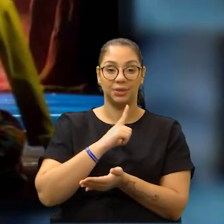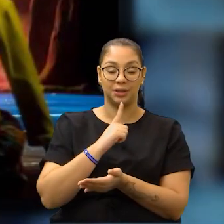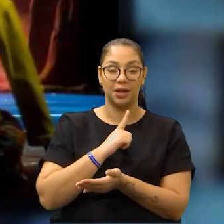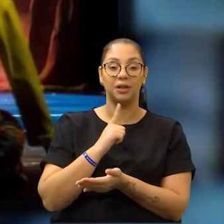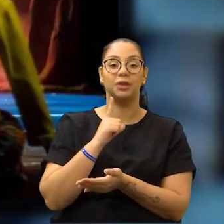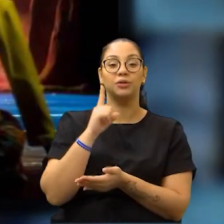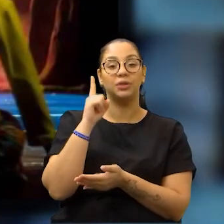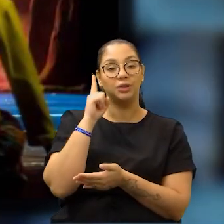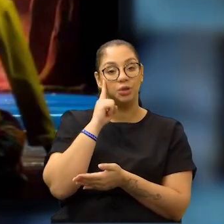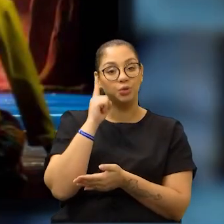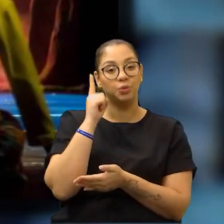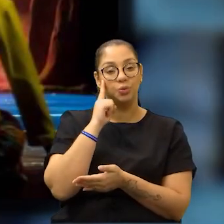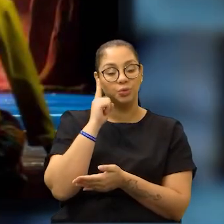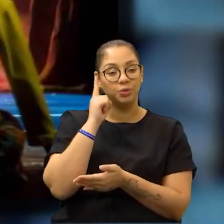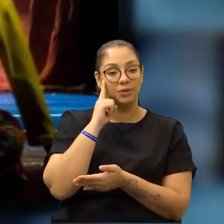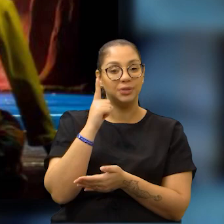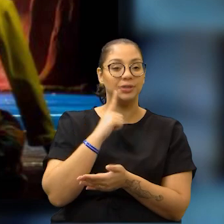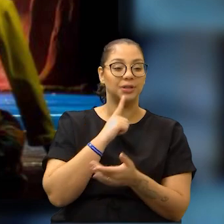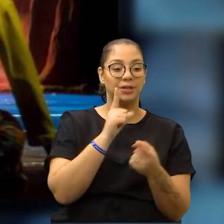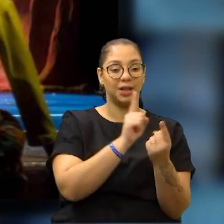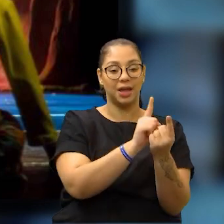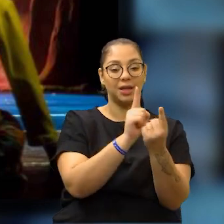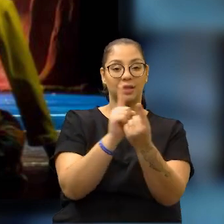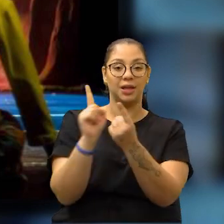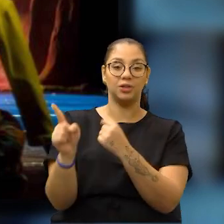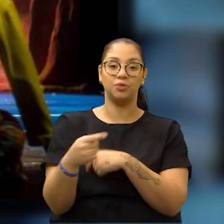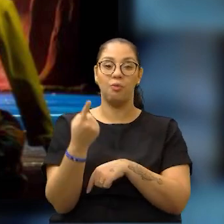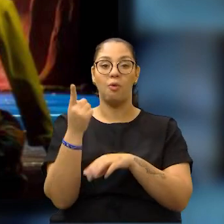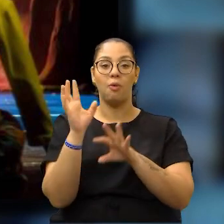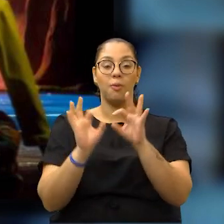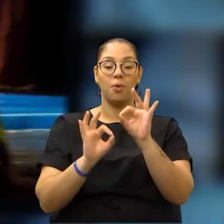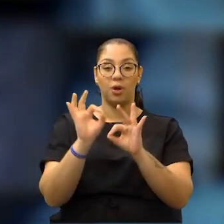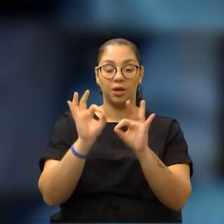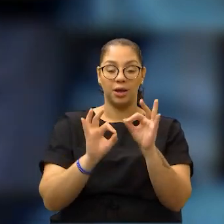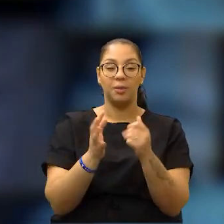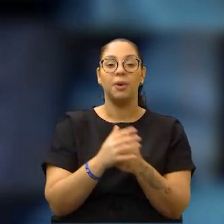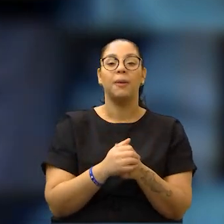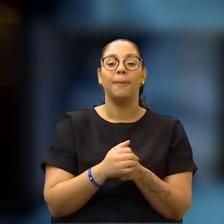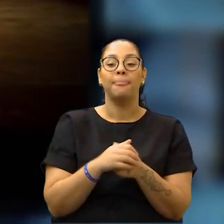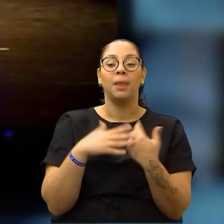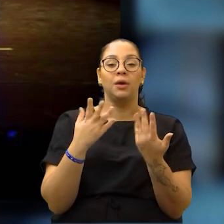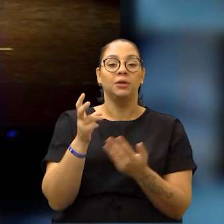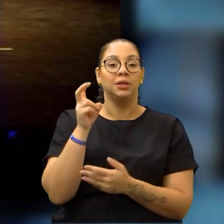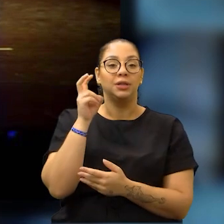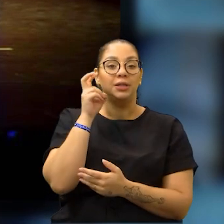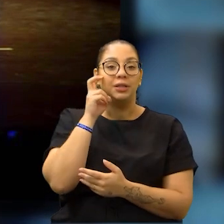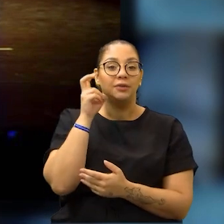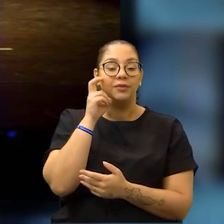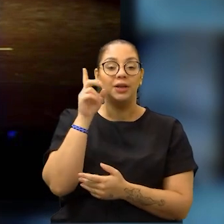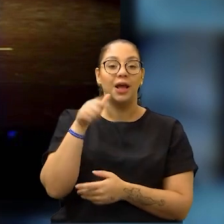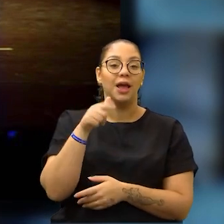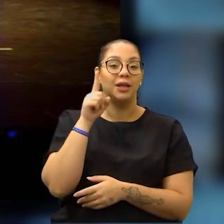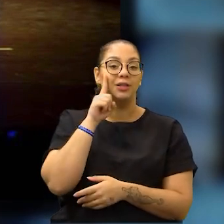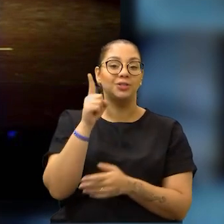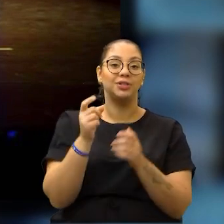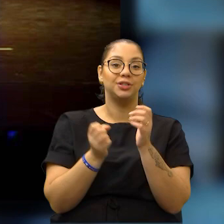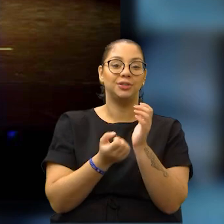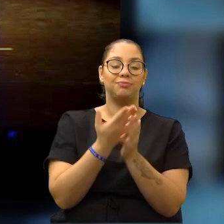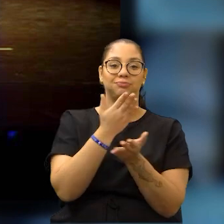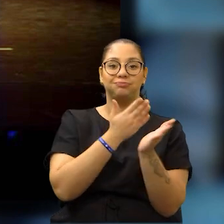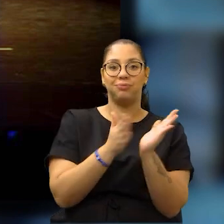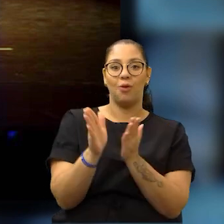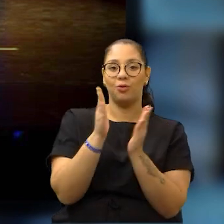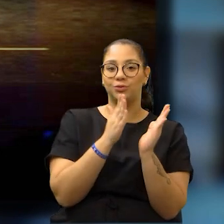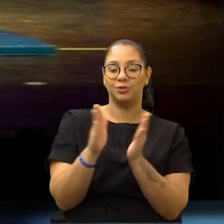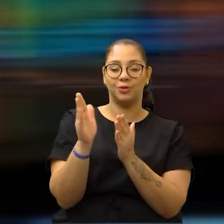recurso, né? E então acontece, a cada dia a gente atende um programa, tá? E na